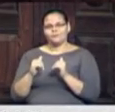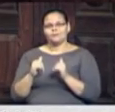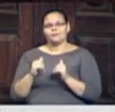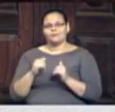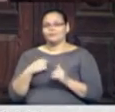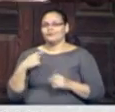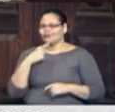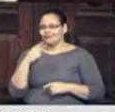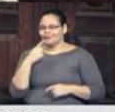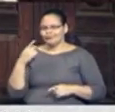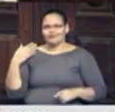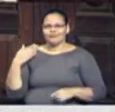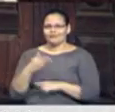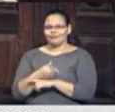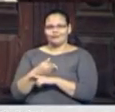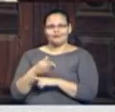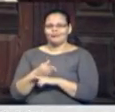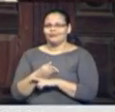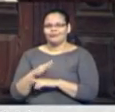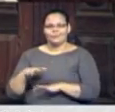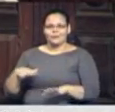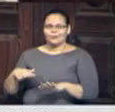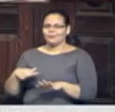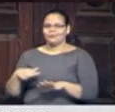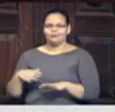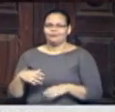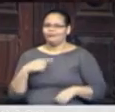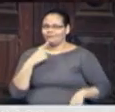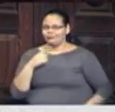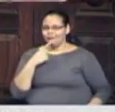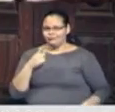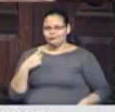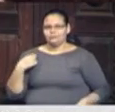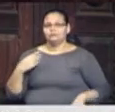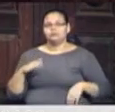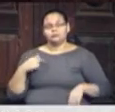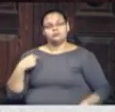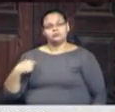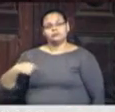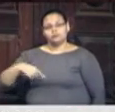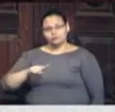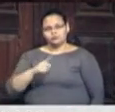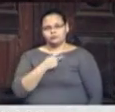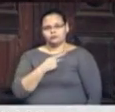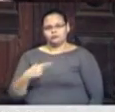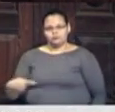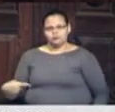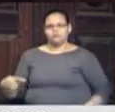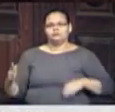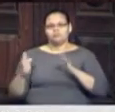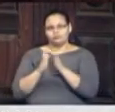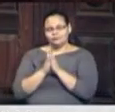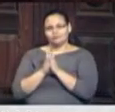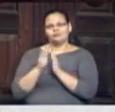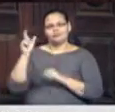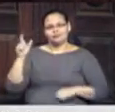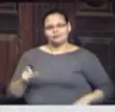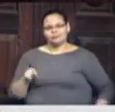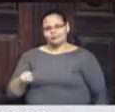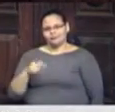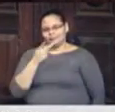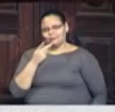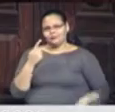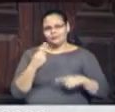de entrar para assistir à audiência pública. E aí fui até o presidente disse que é